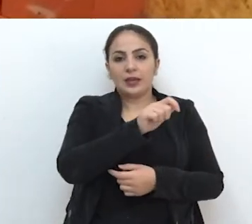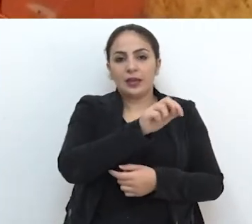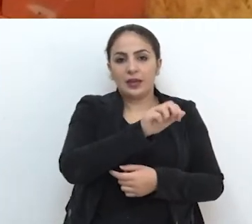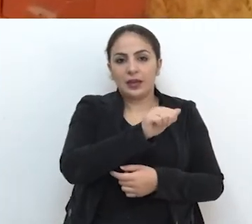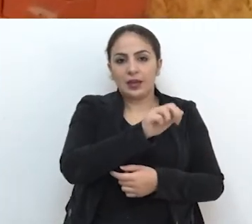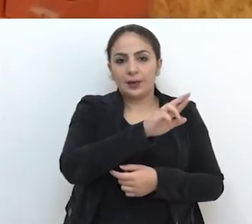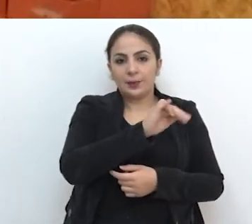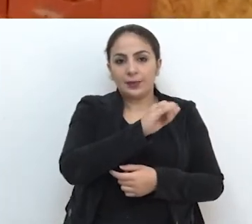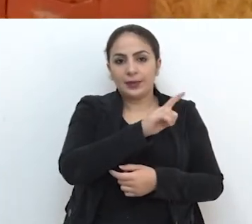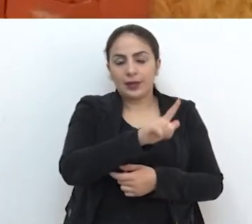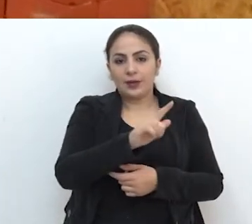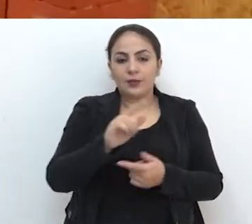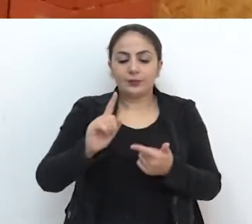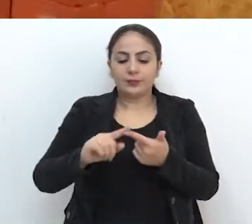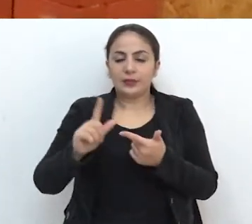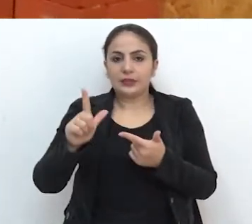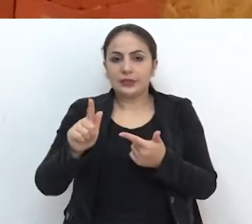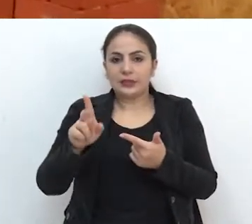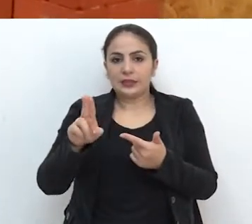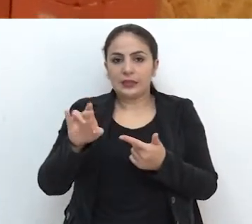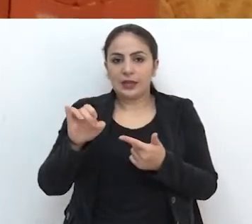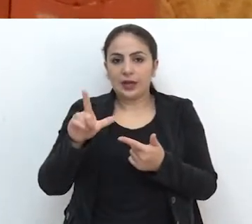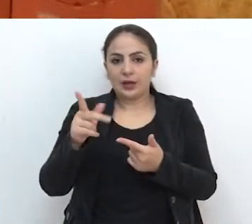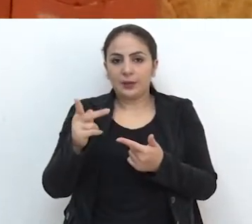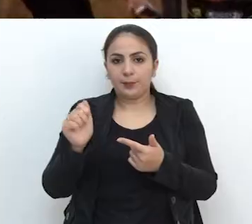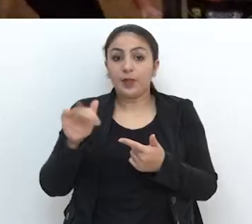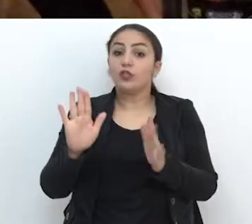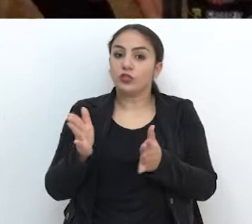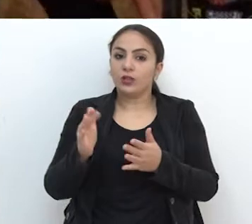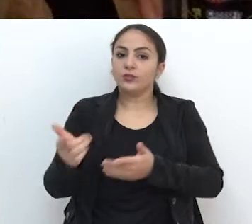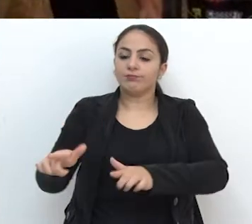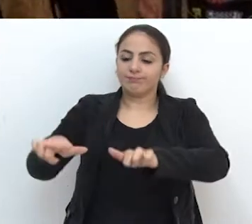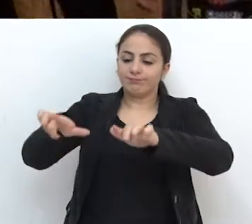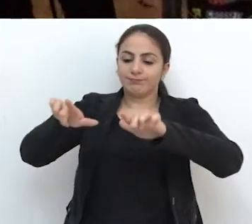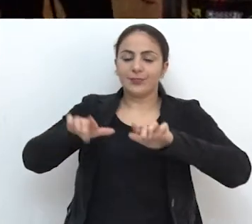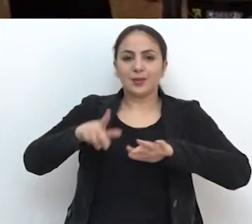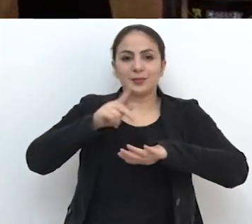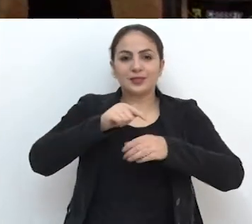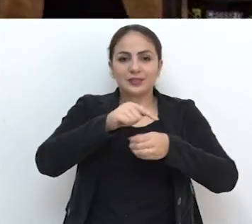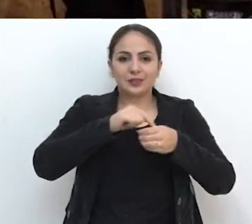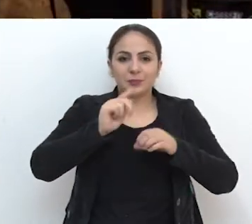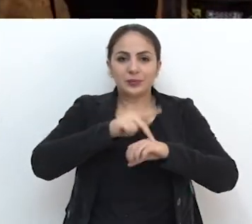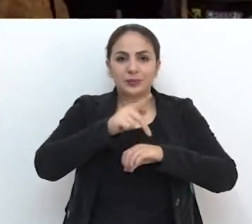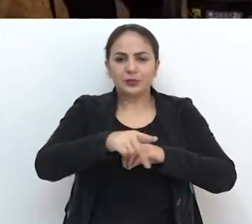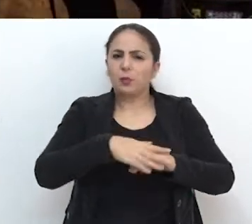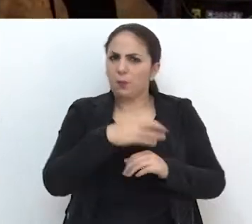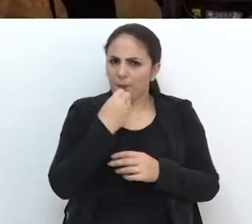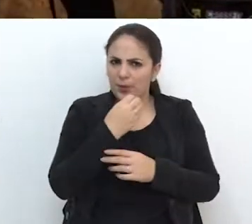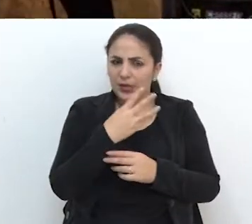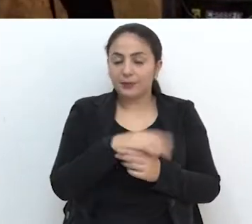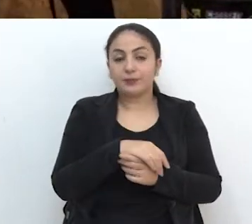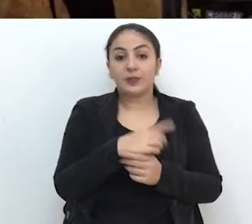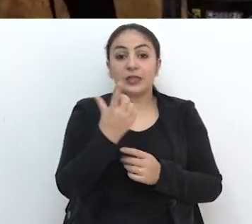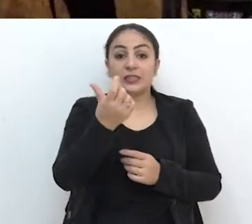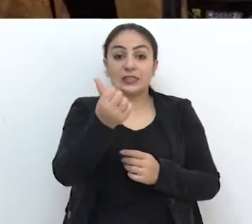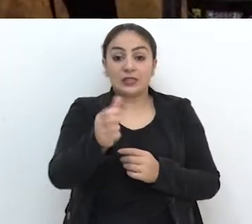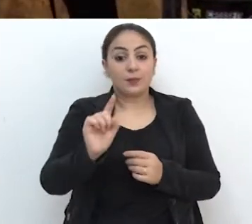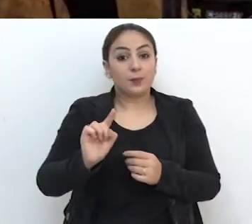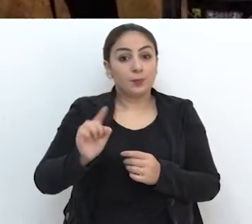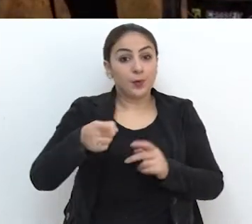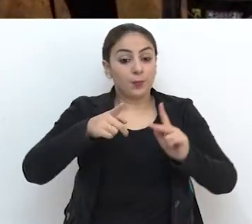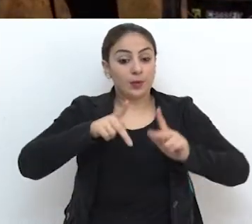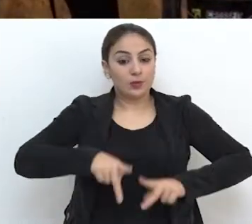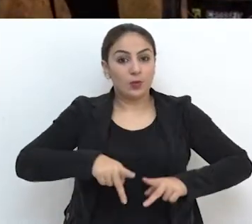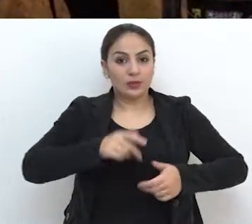Guilherme Cassali já trouxeram títulos para a cidade. Eles foram muito bem no Open, né? Em cerca de 16 mil atletas,